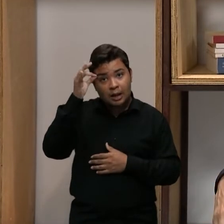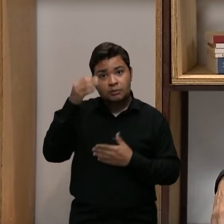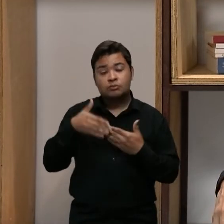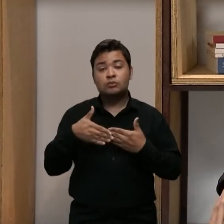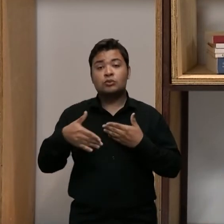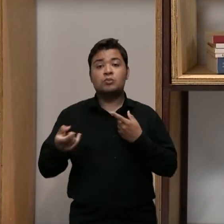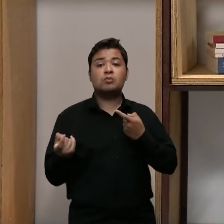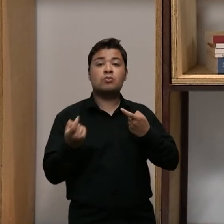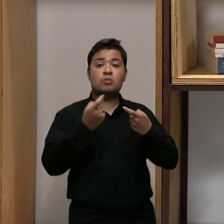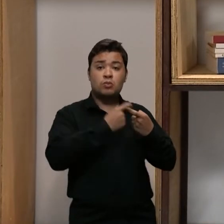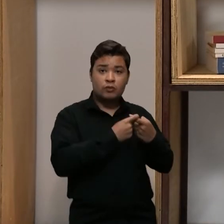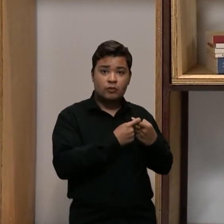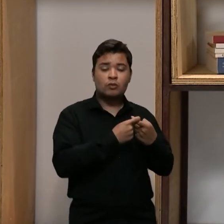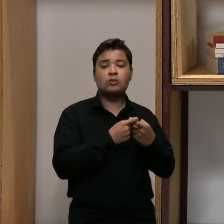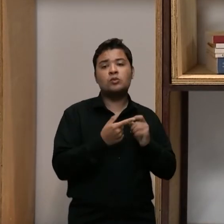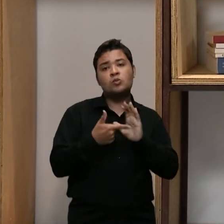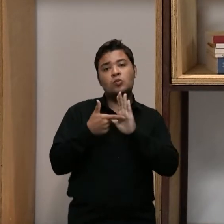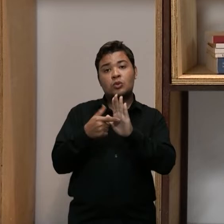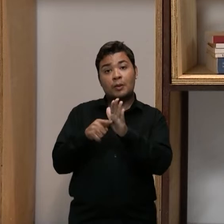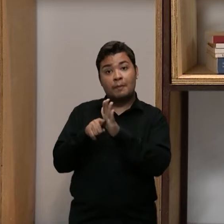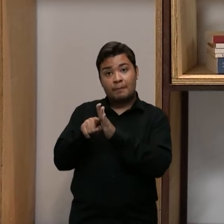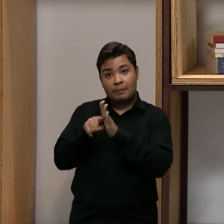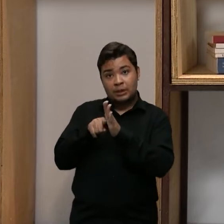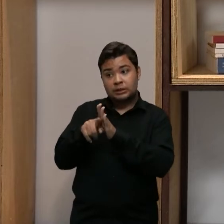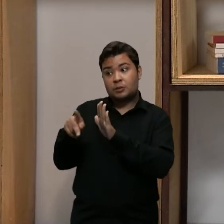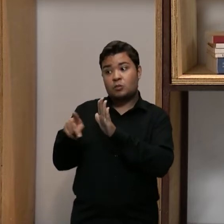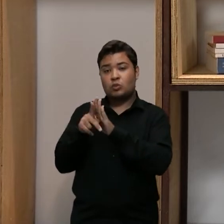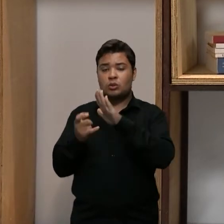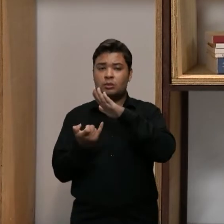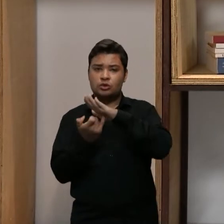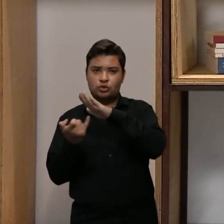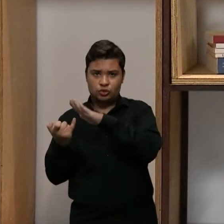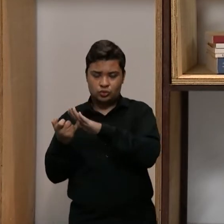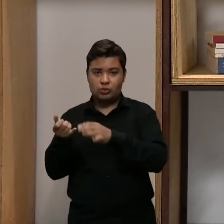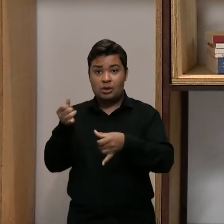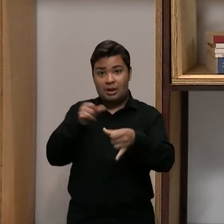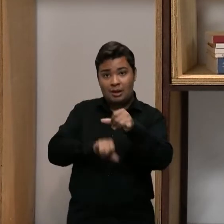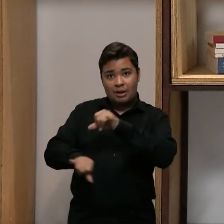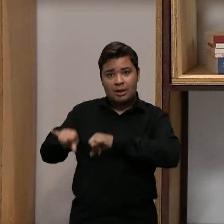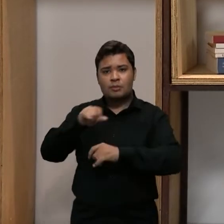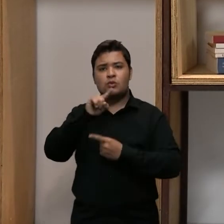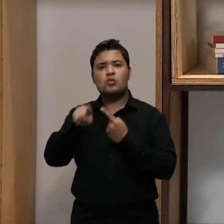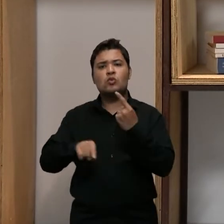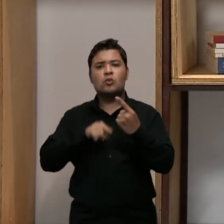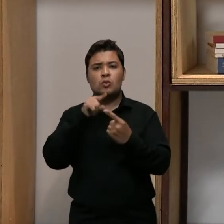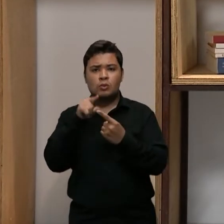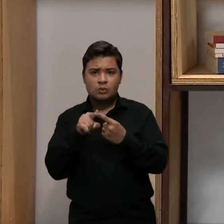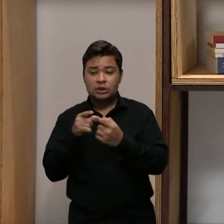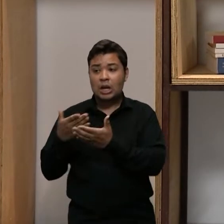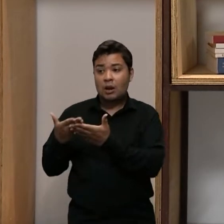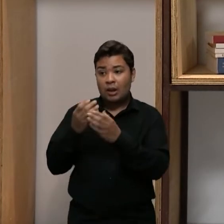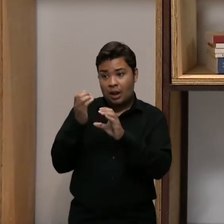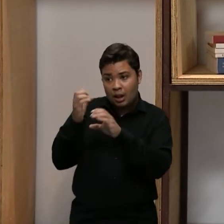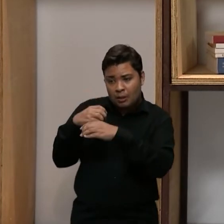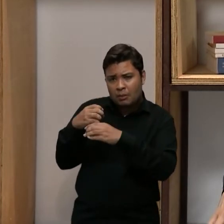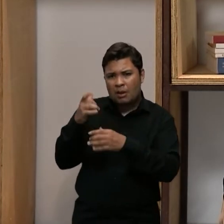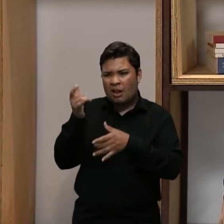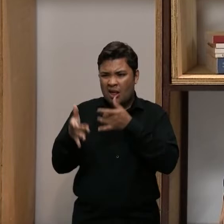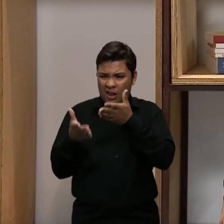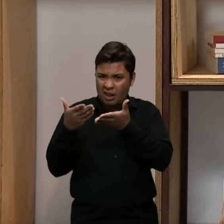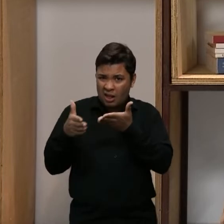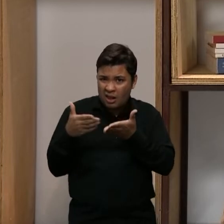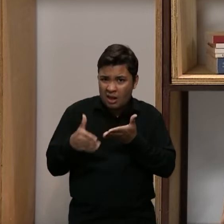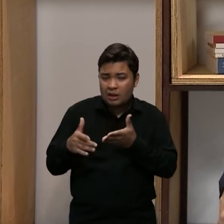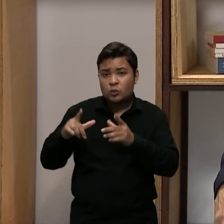se informa sobre uma pesquisa do Instituto de Química que pretende diminuir os resíduos gerados nas aulas em